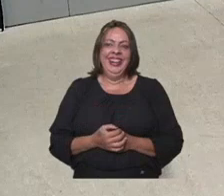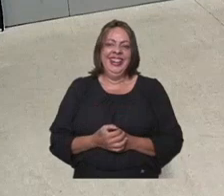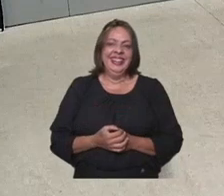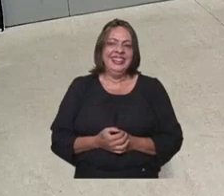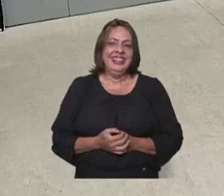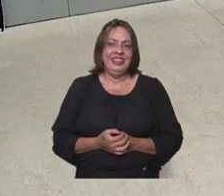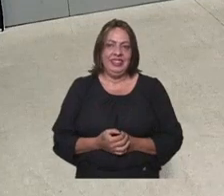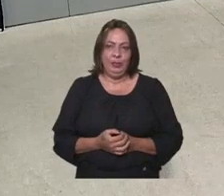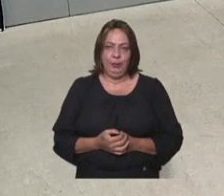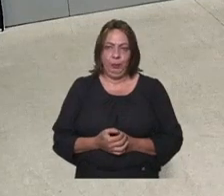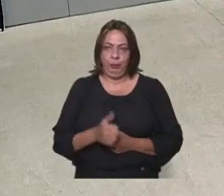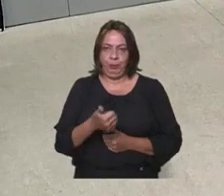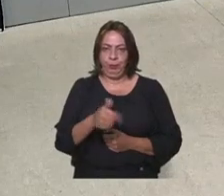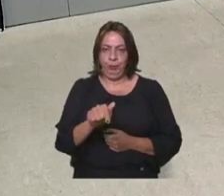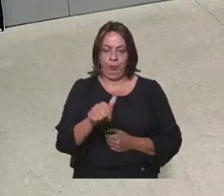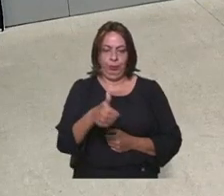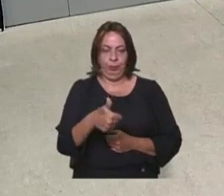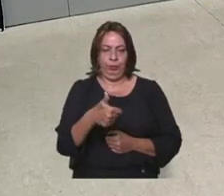505,